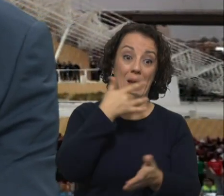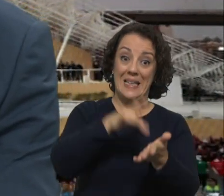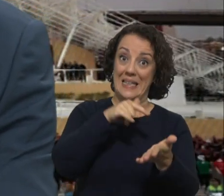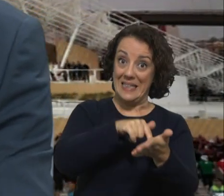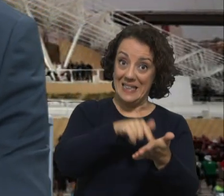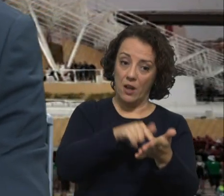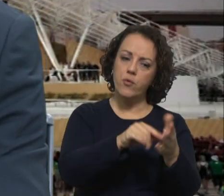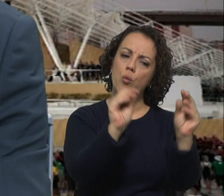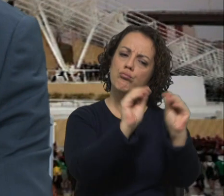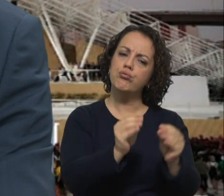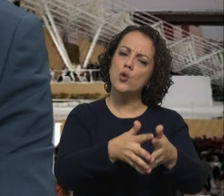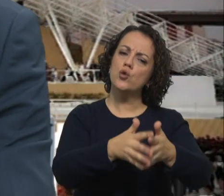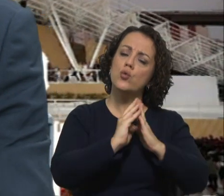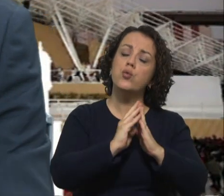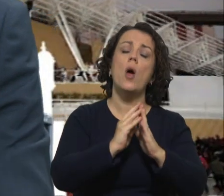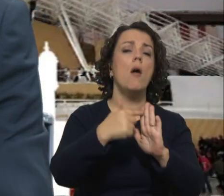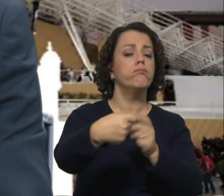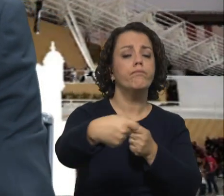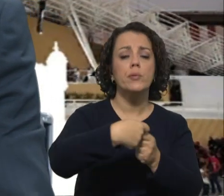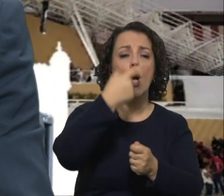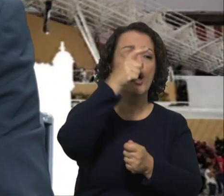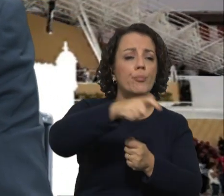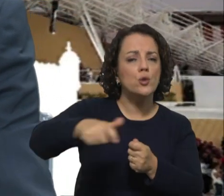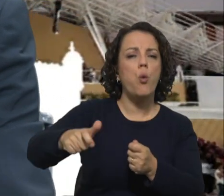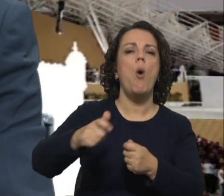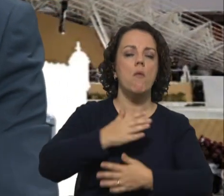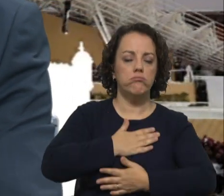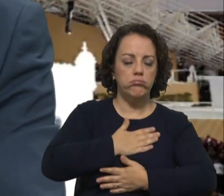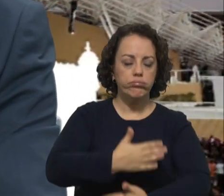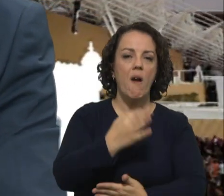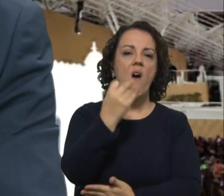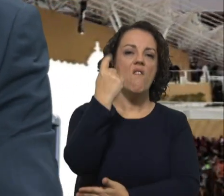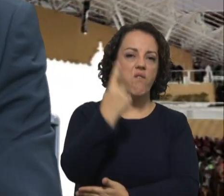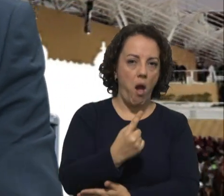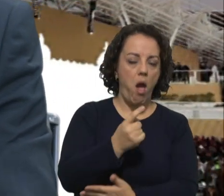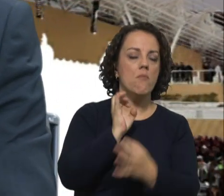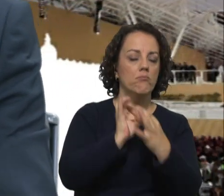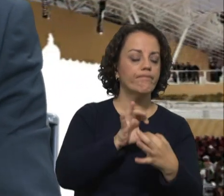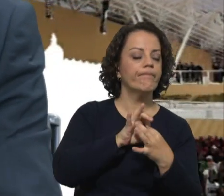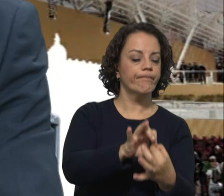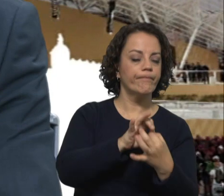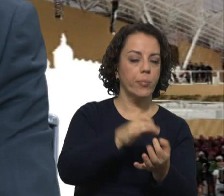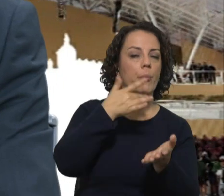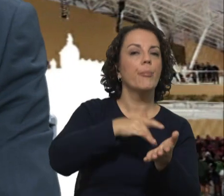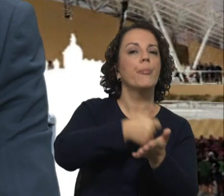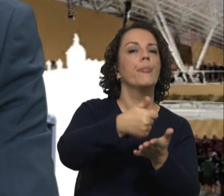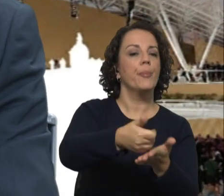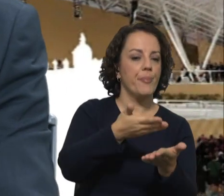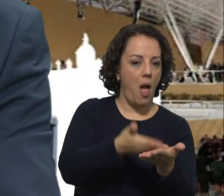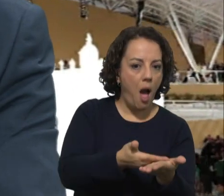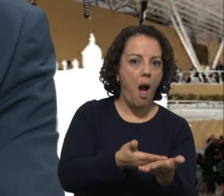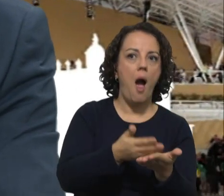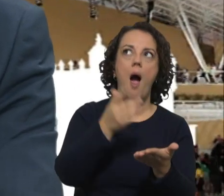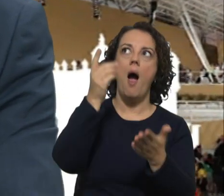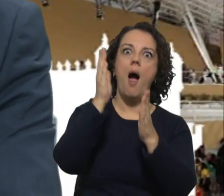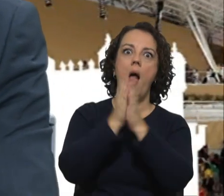sentido. Está pensado para quem tem uma relação de fé com o texto bíblico, uma relação que reconhece no texto bíblico a revelação divina, a palavra de